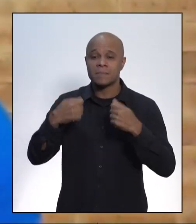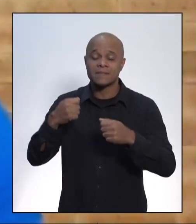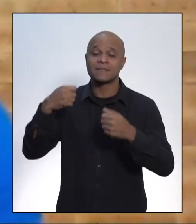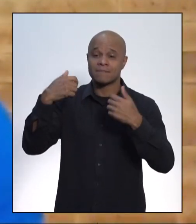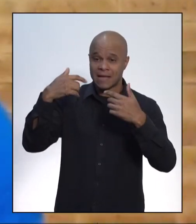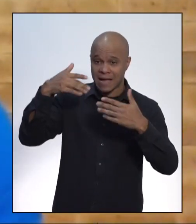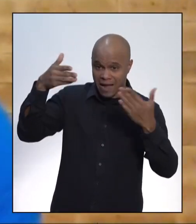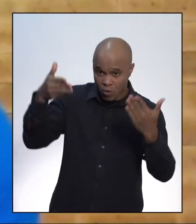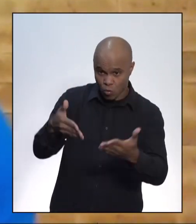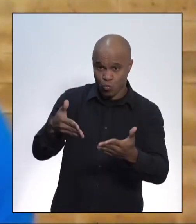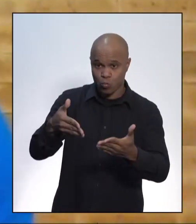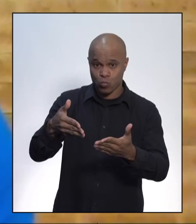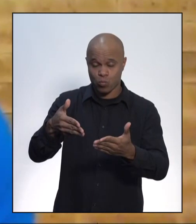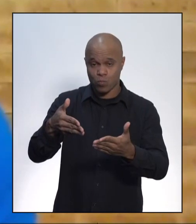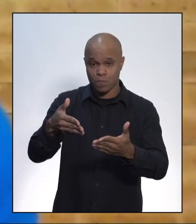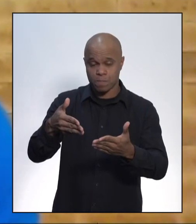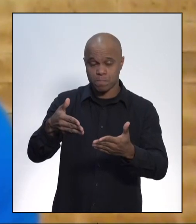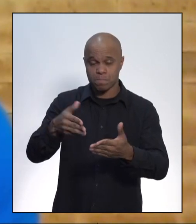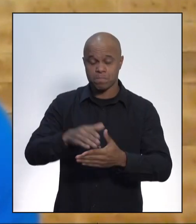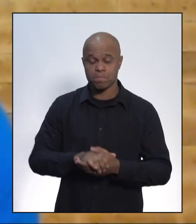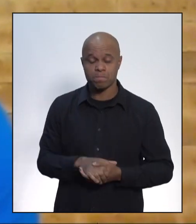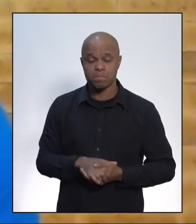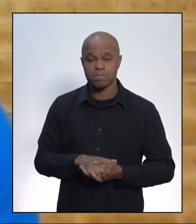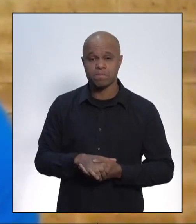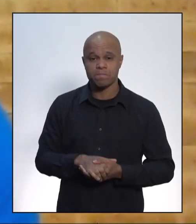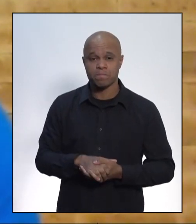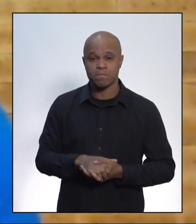necessidade. Eu acho que hoje